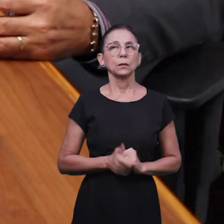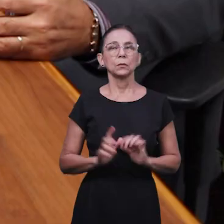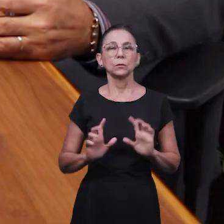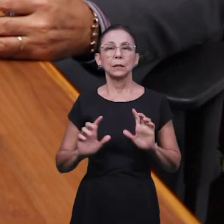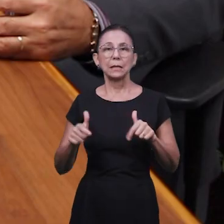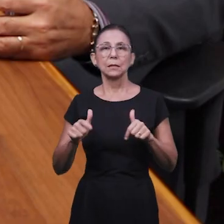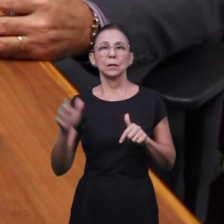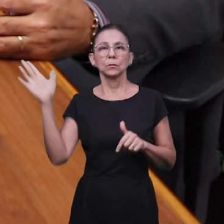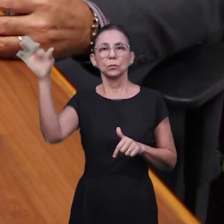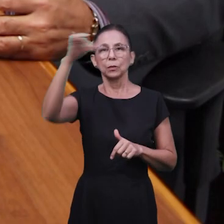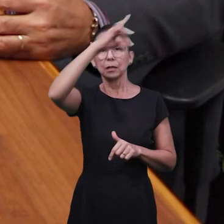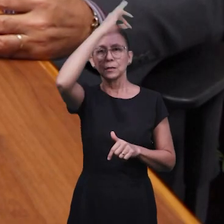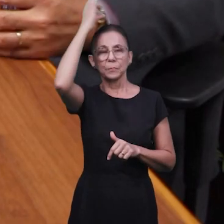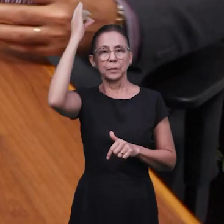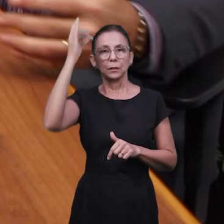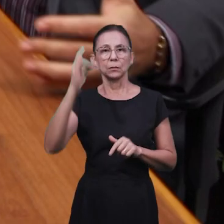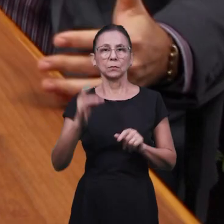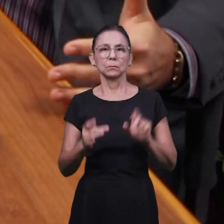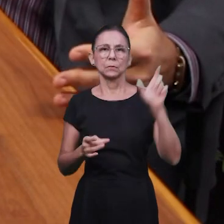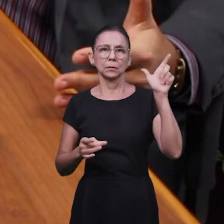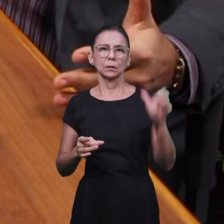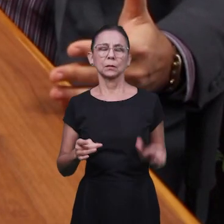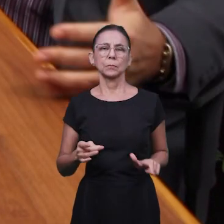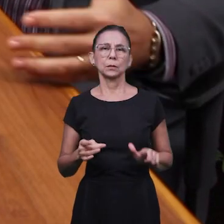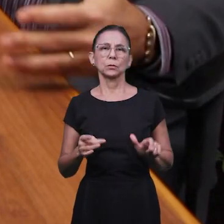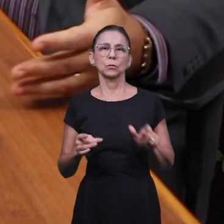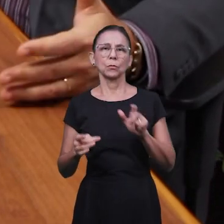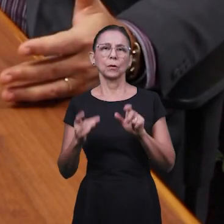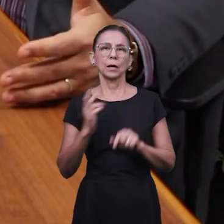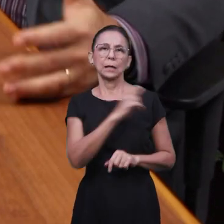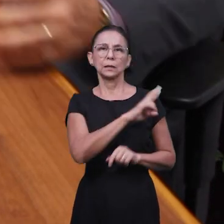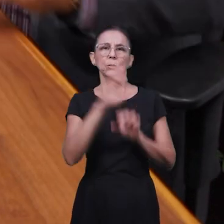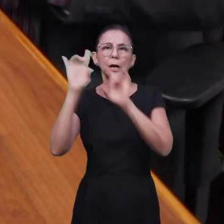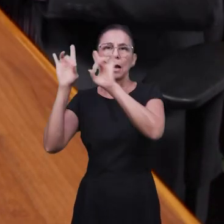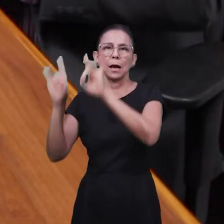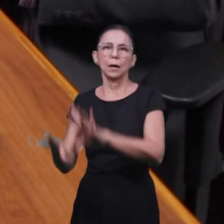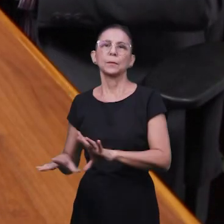operação do Espírito, então ele regride na sua experiência com Deus, ele perde a